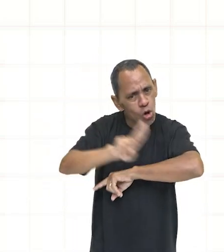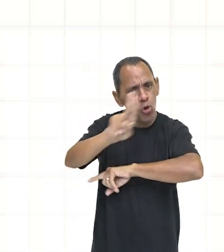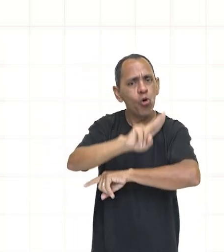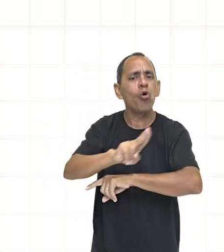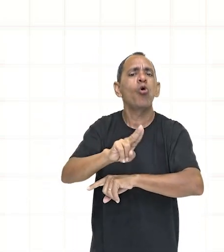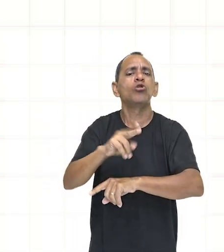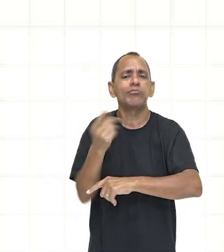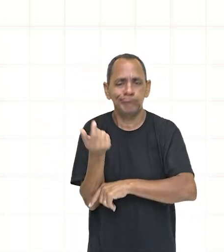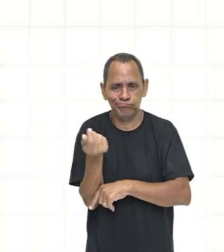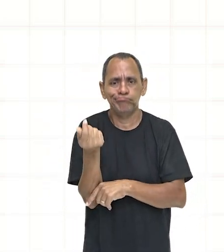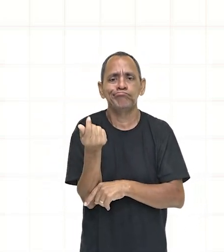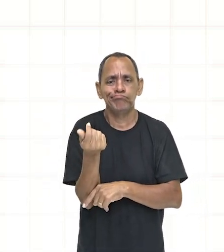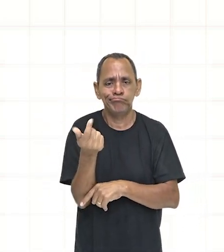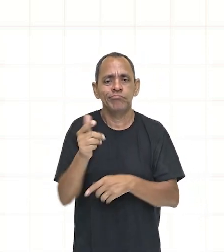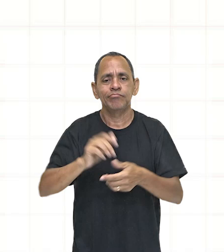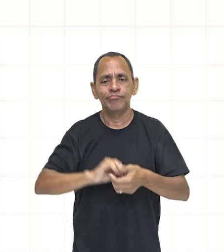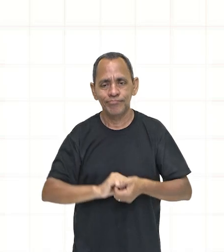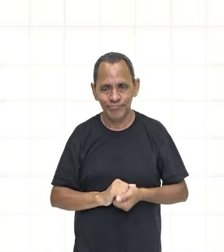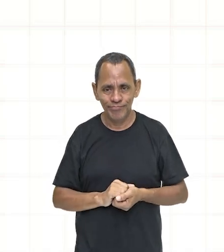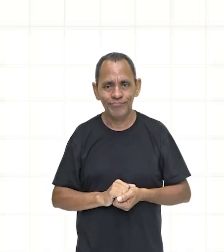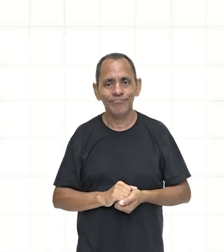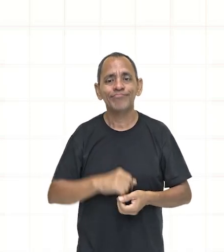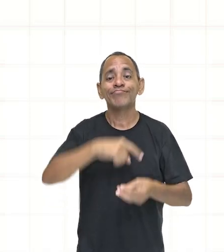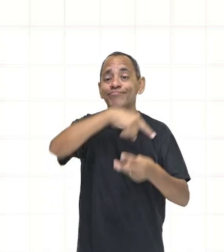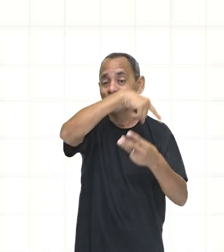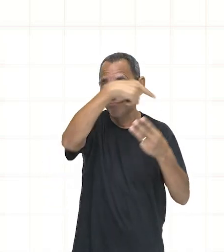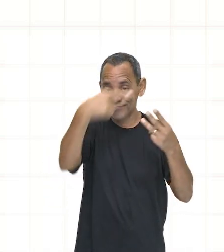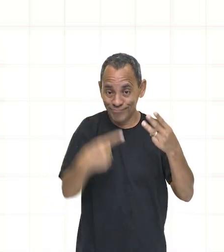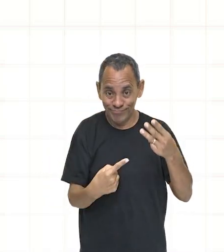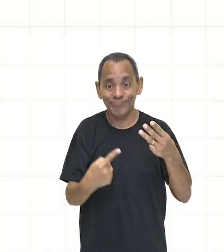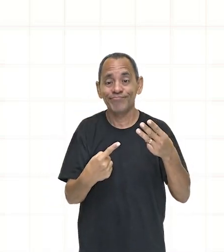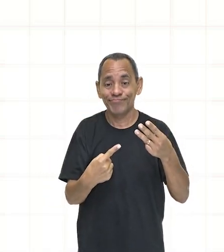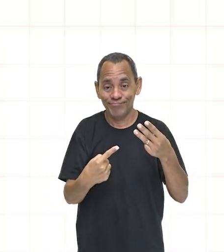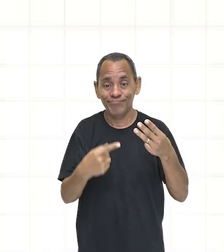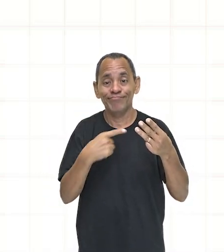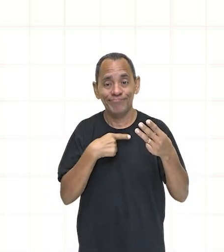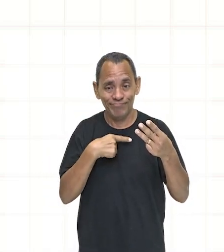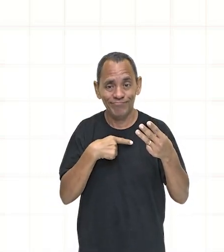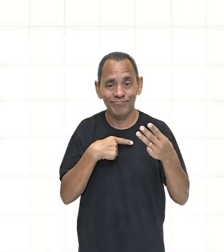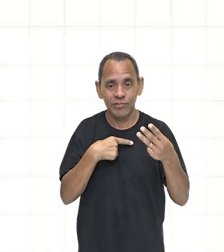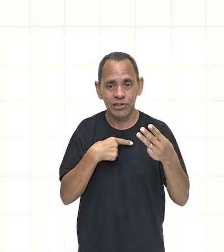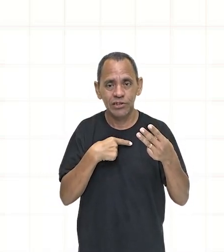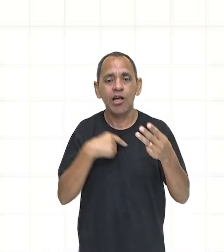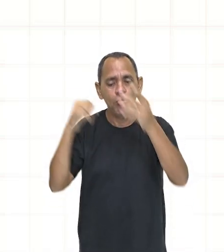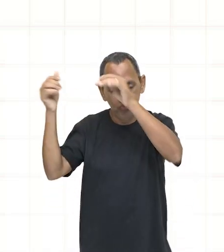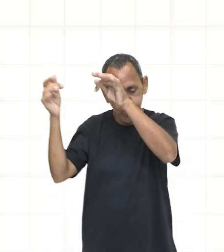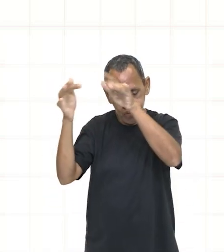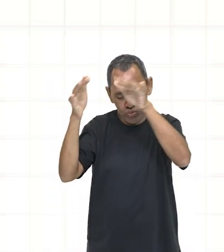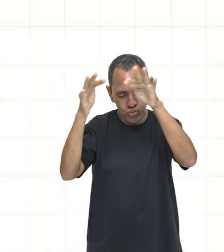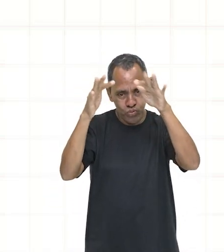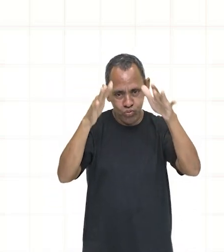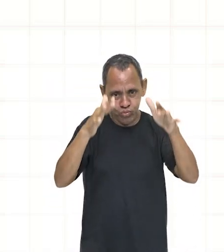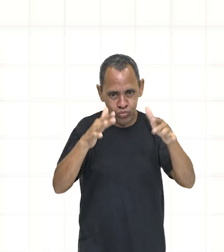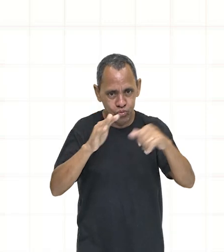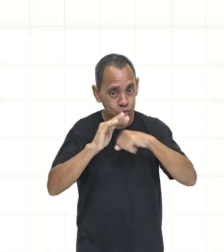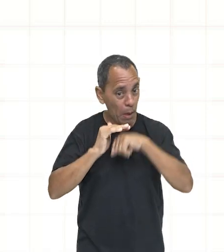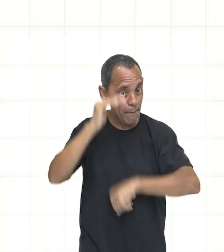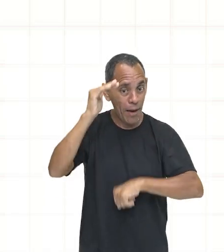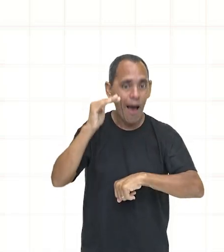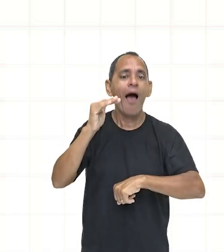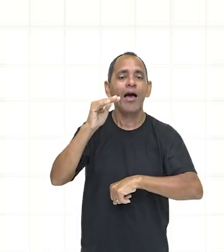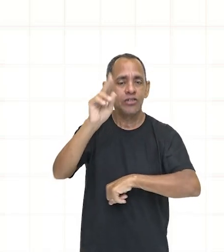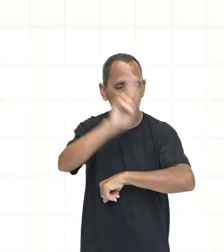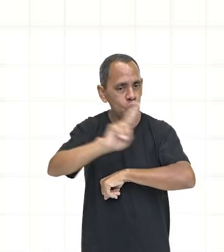Vaticano, ok? Então, essas três áreas aí, eles acabam utilizando o euro